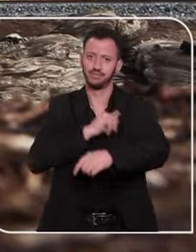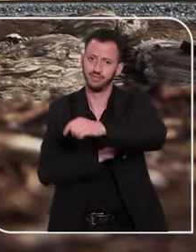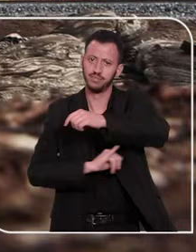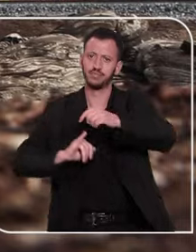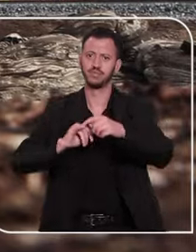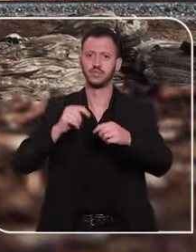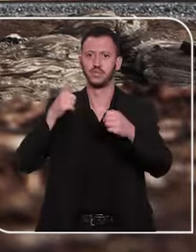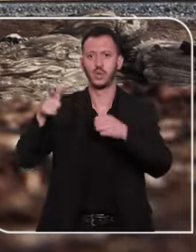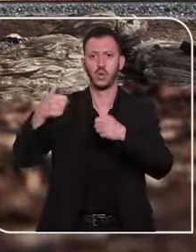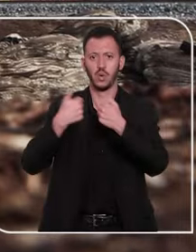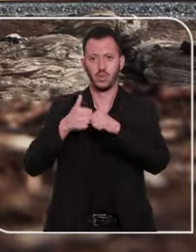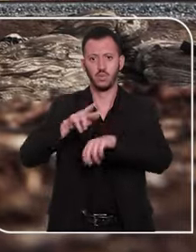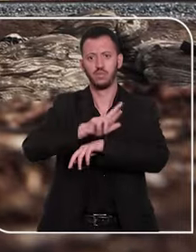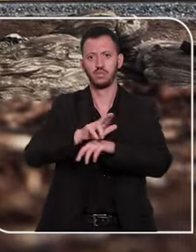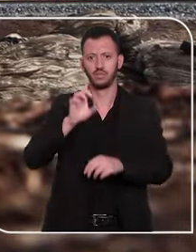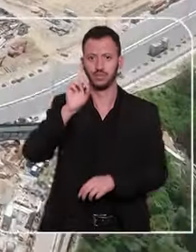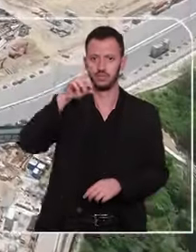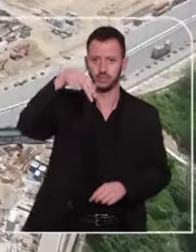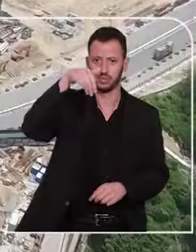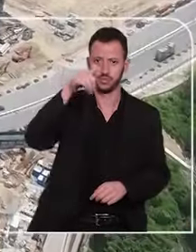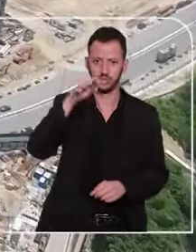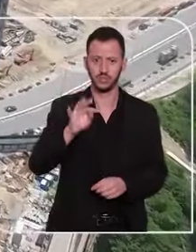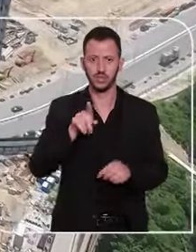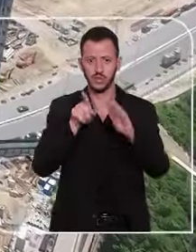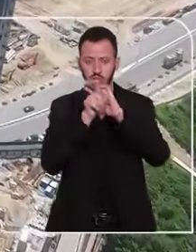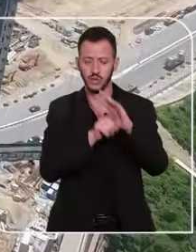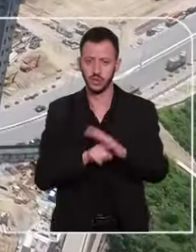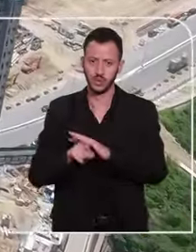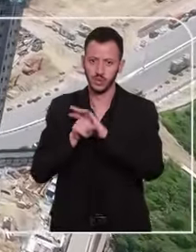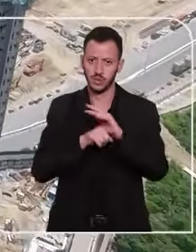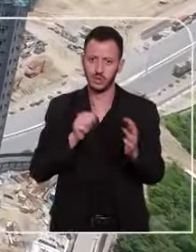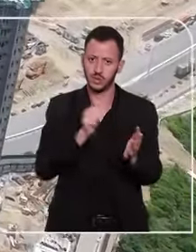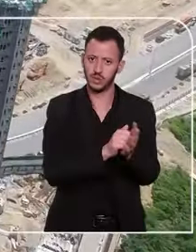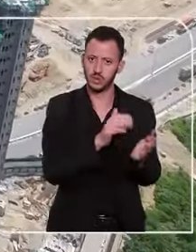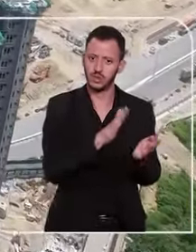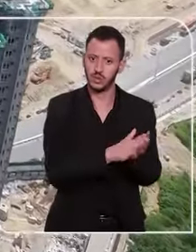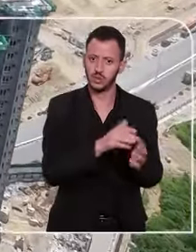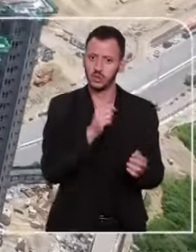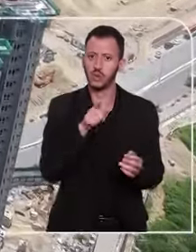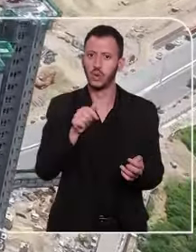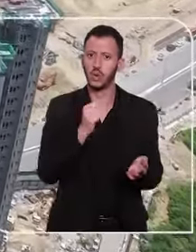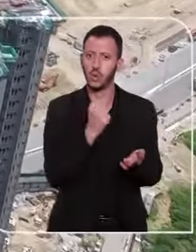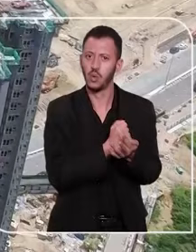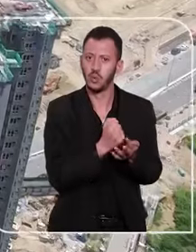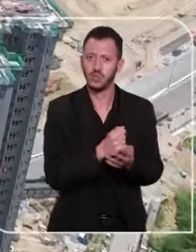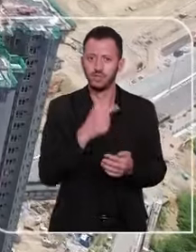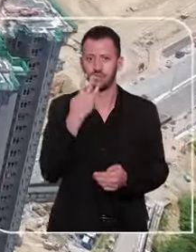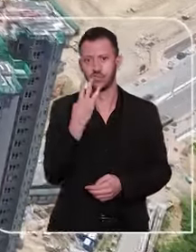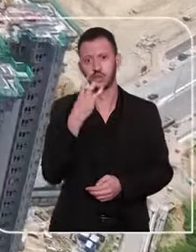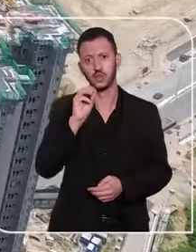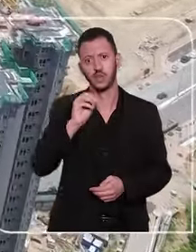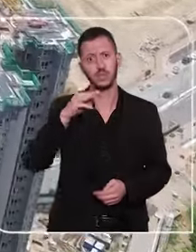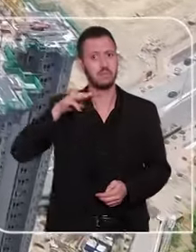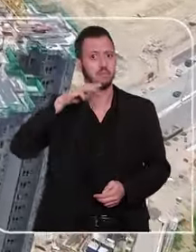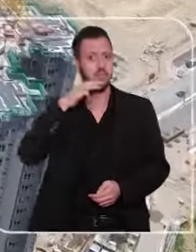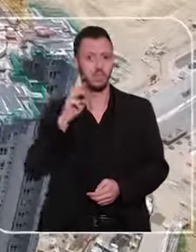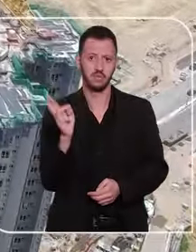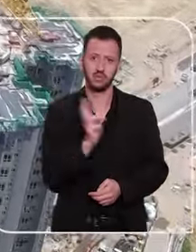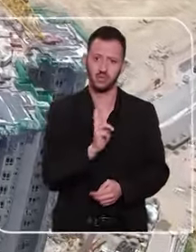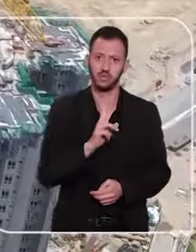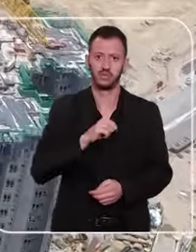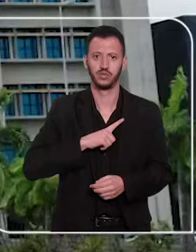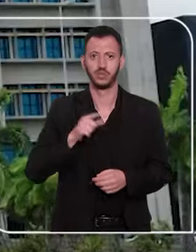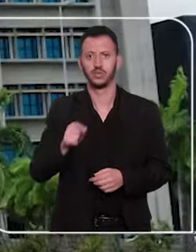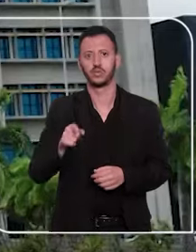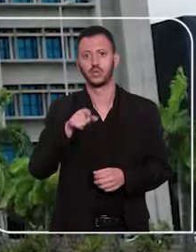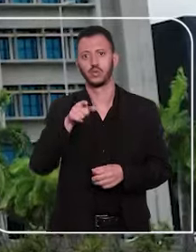infraestrutura de transportes denit tinha ajuizado execução fiscal relativa a multas contratuais em torno de R 30 milhões